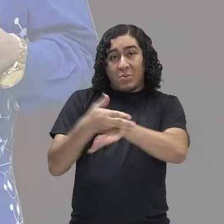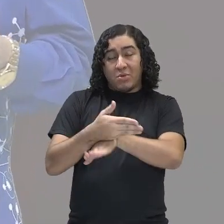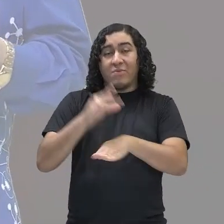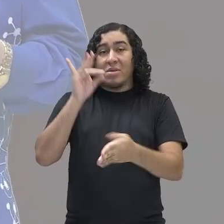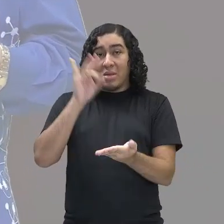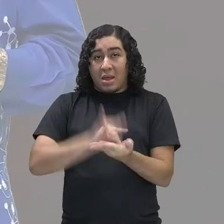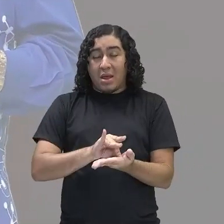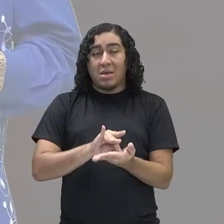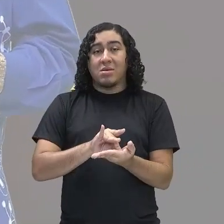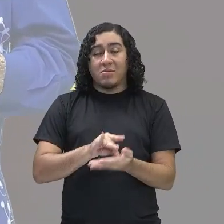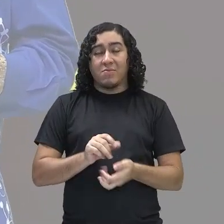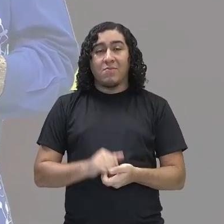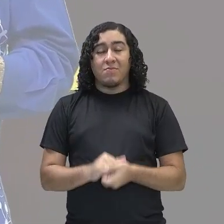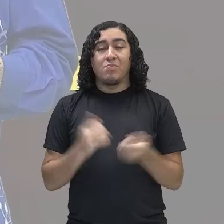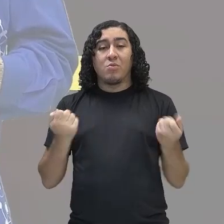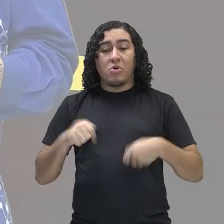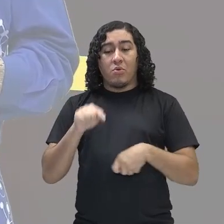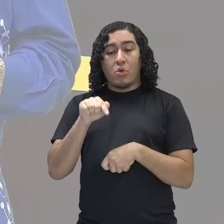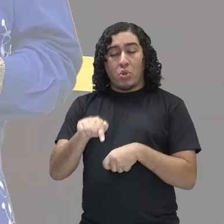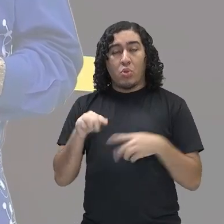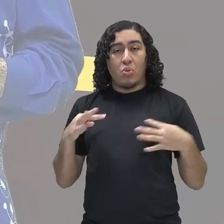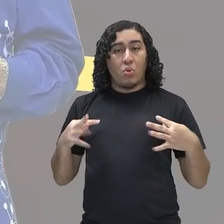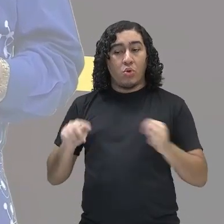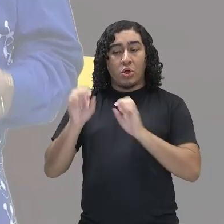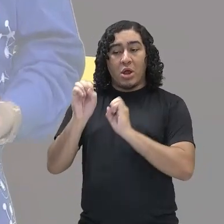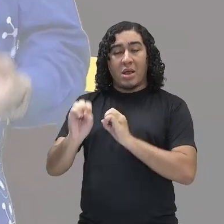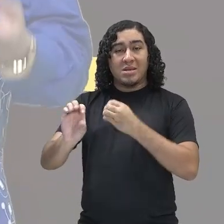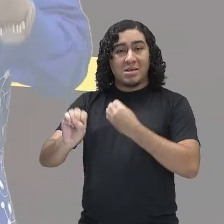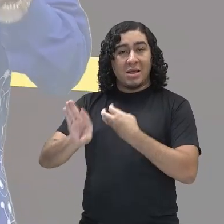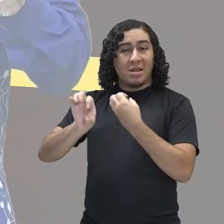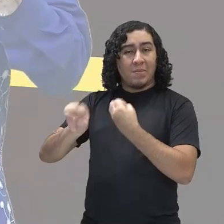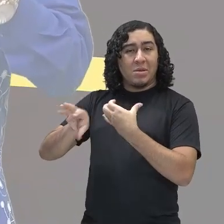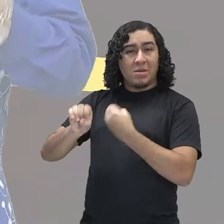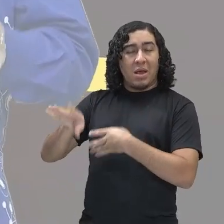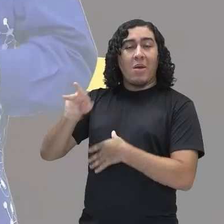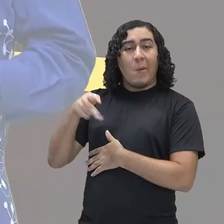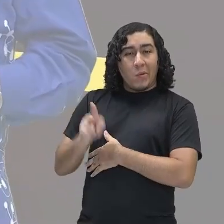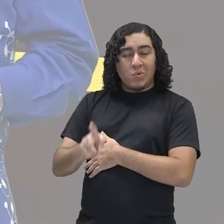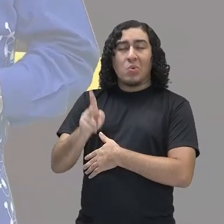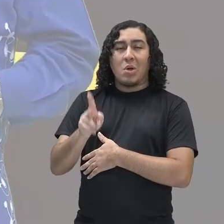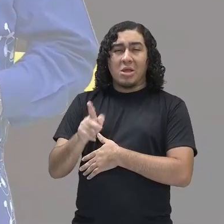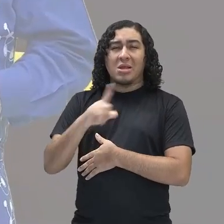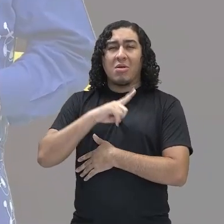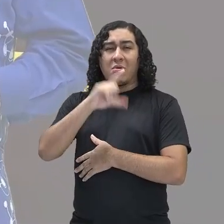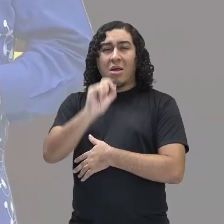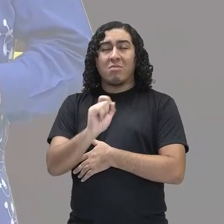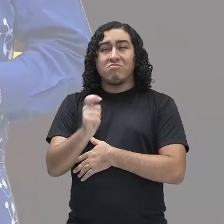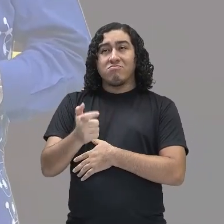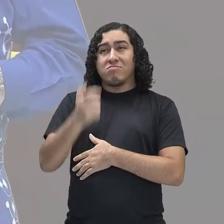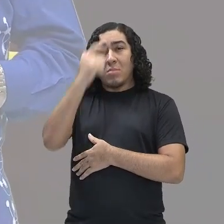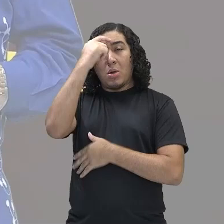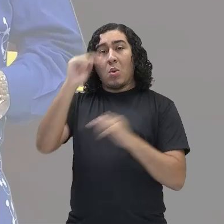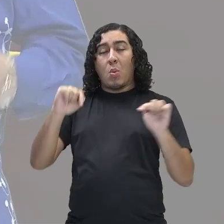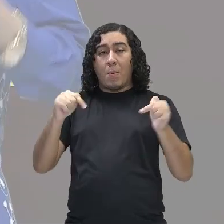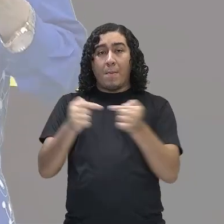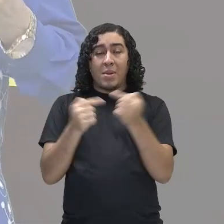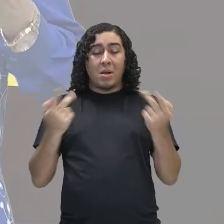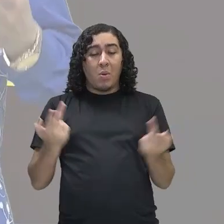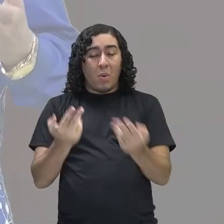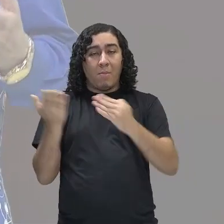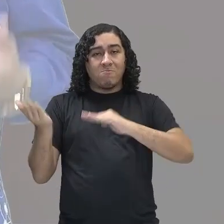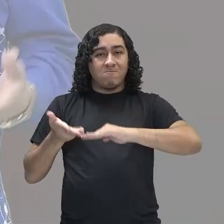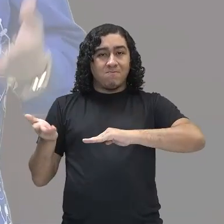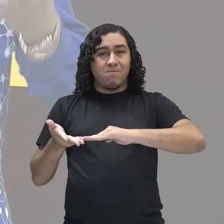ativa para que esse processo ensino-aprendizagem fique, digamos assim, de acordo com os dias atuais, que